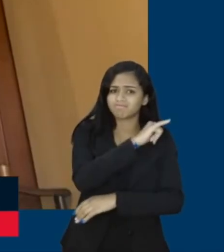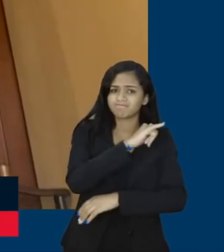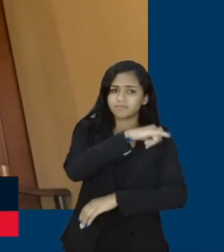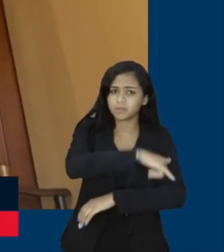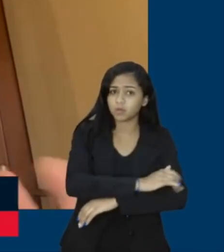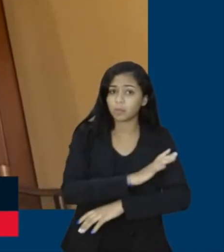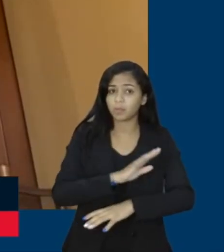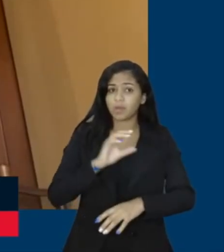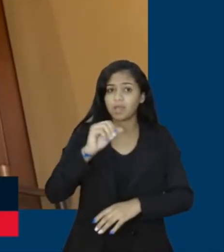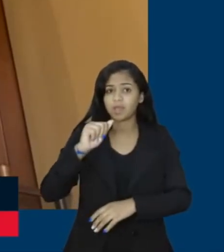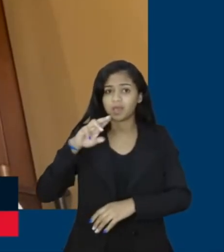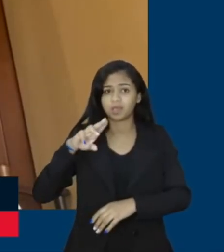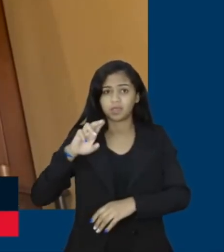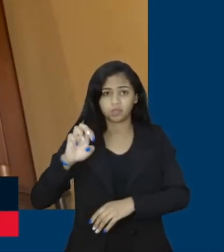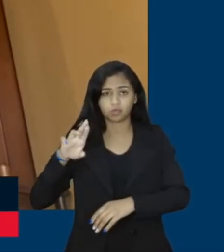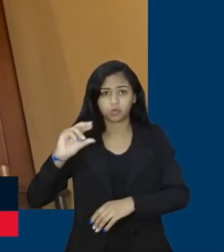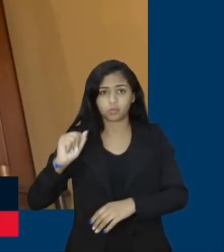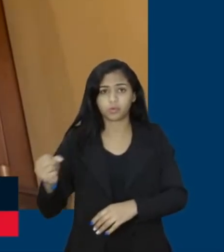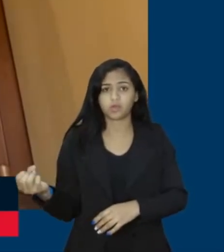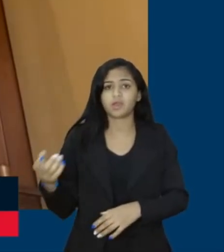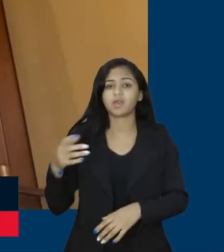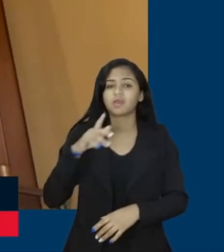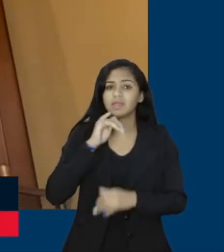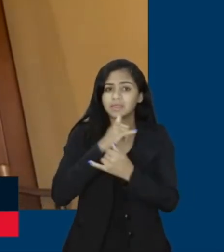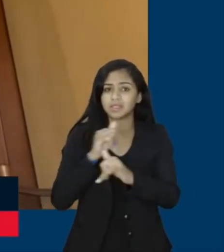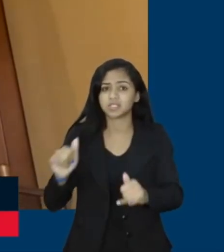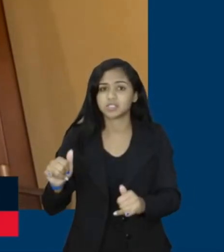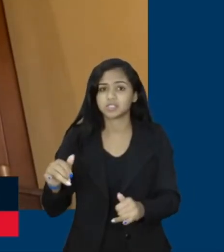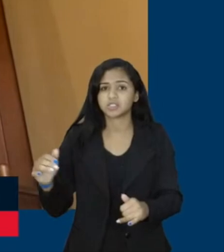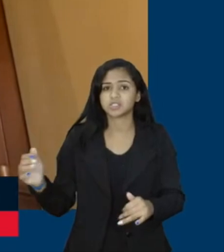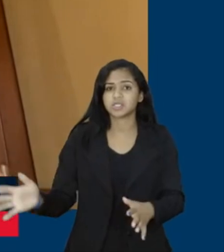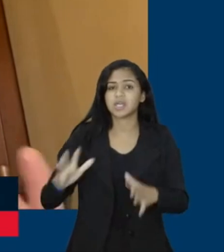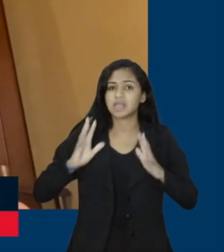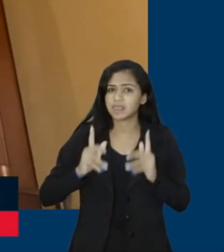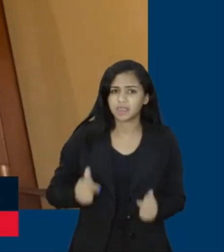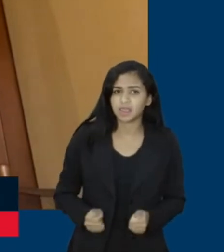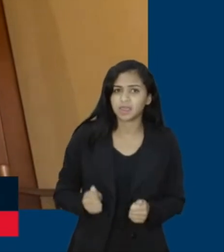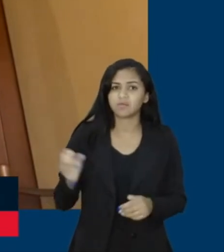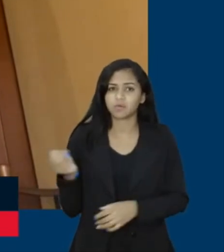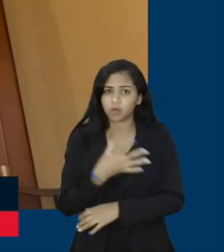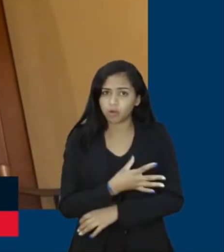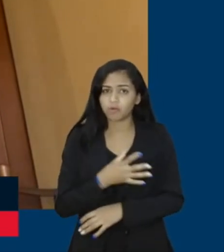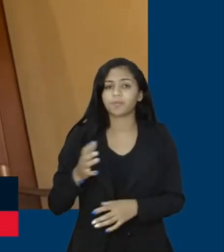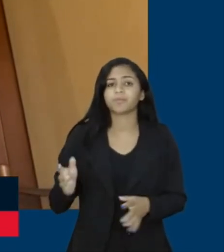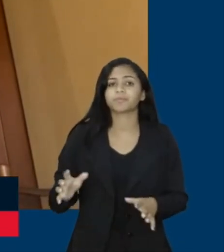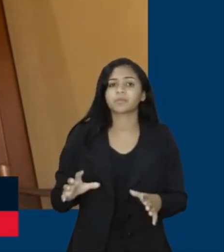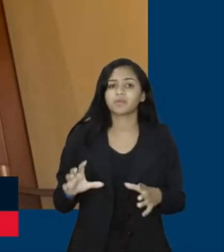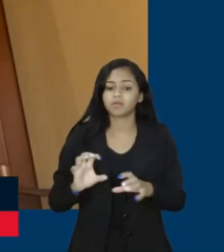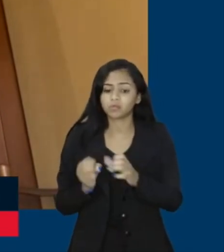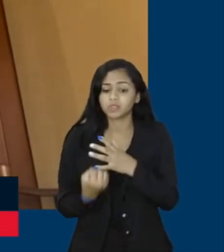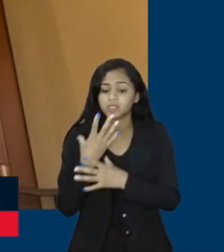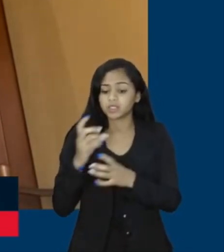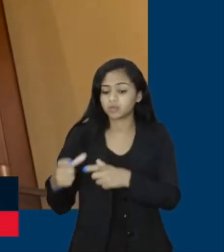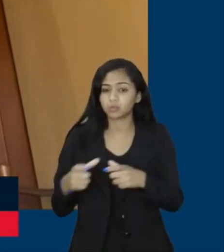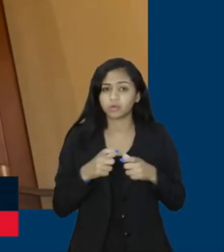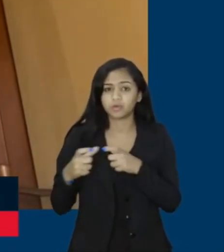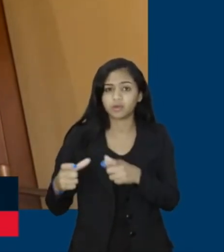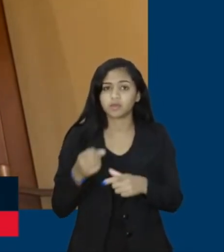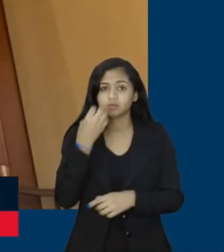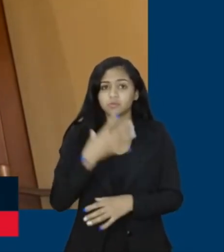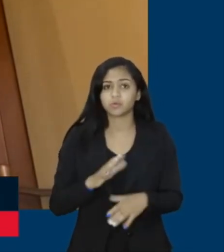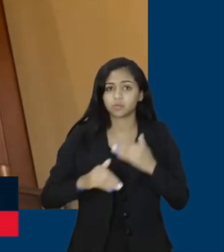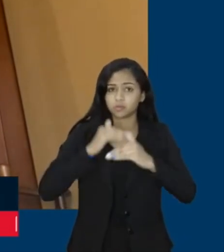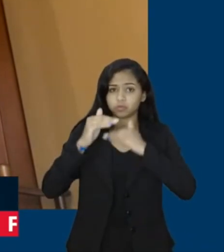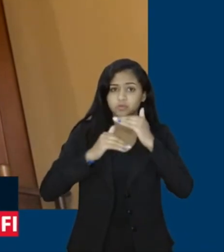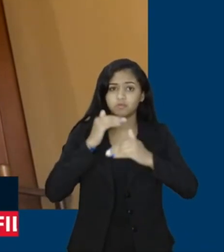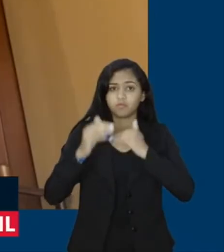aeroportos, né, geração de energia limpa, renovável. Esses investimentos, eles vão criando um ambiente favorável para o